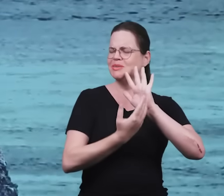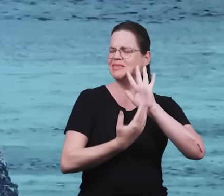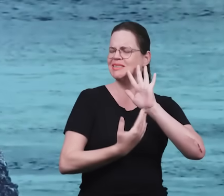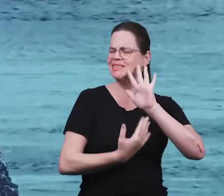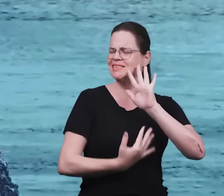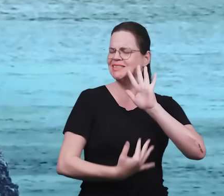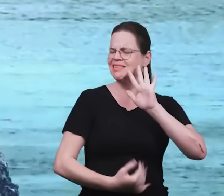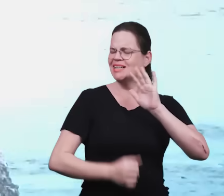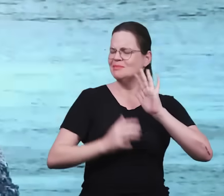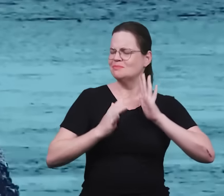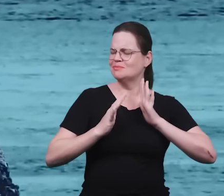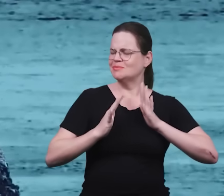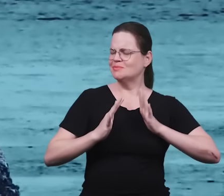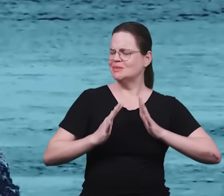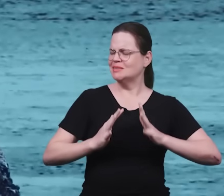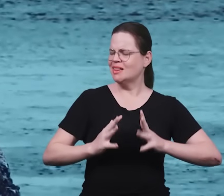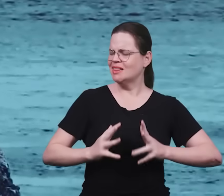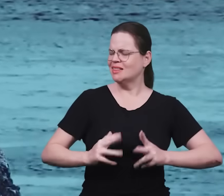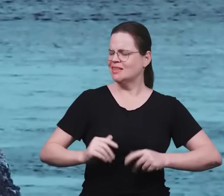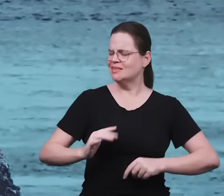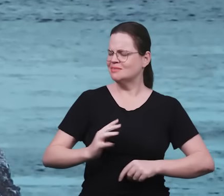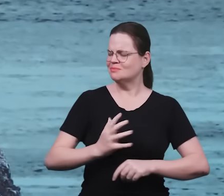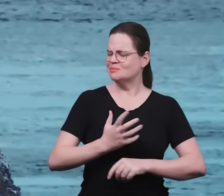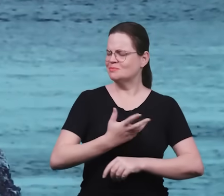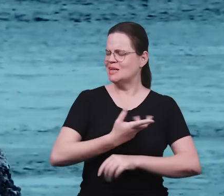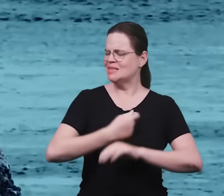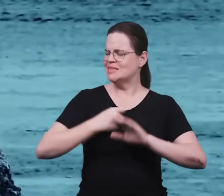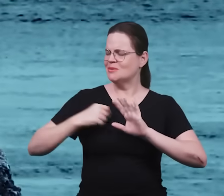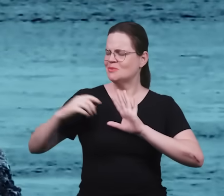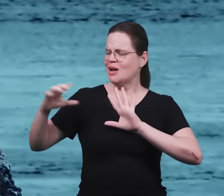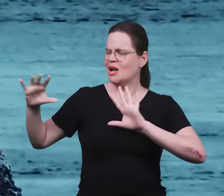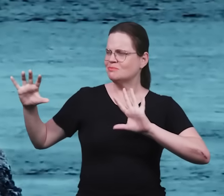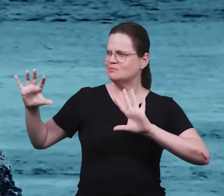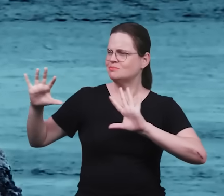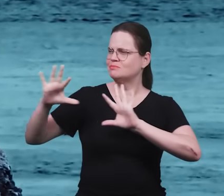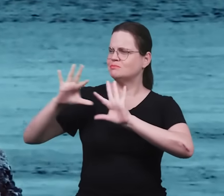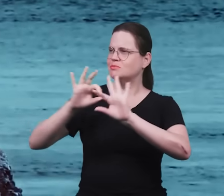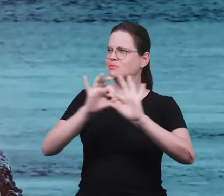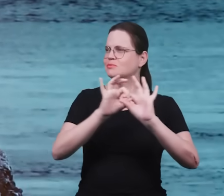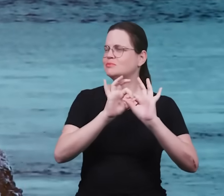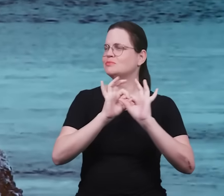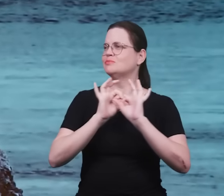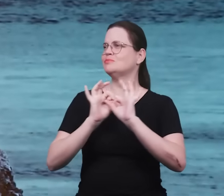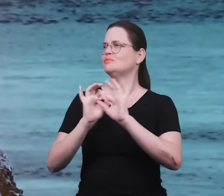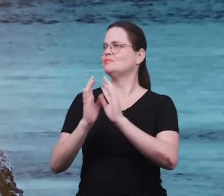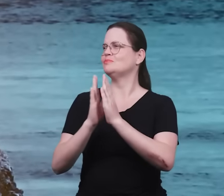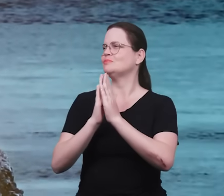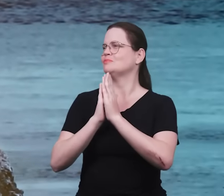derrama do Teu sangue remidor.